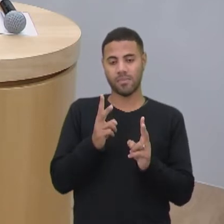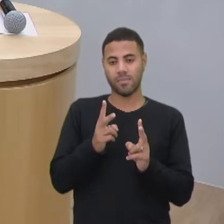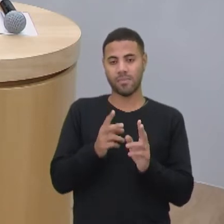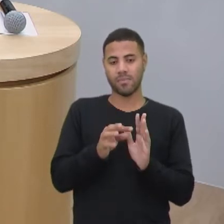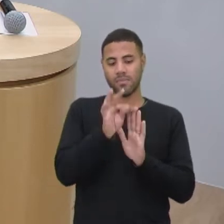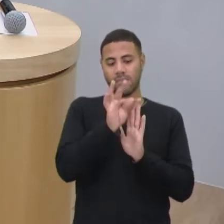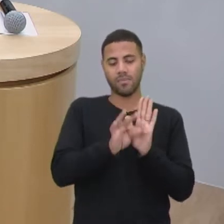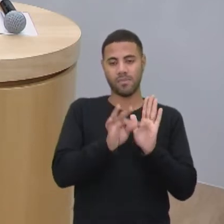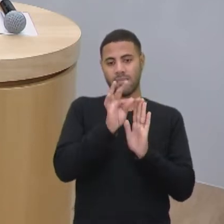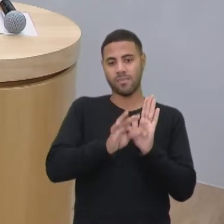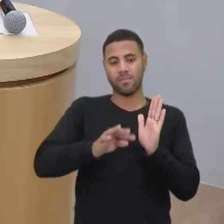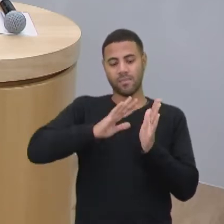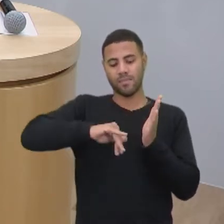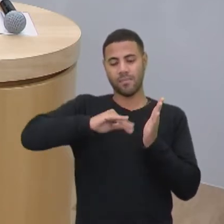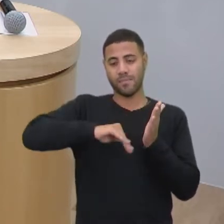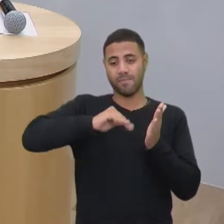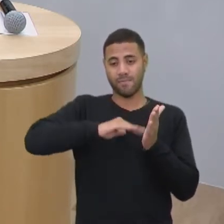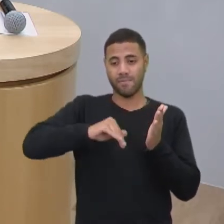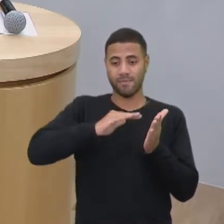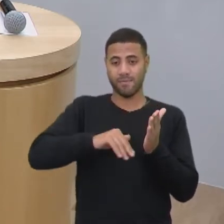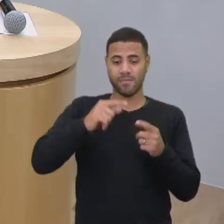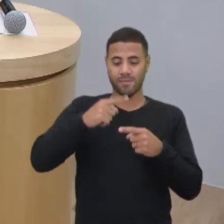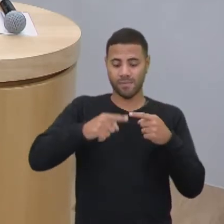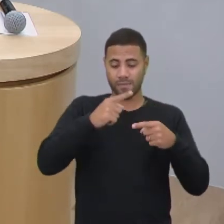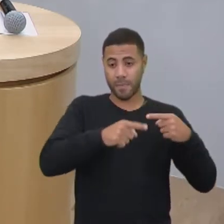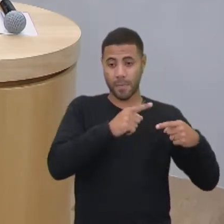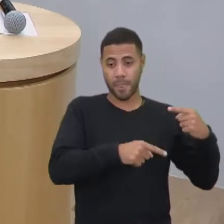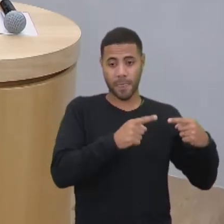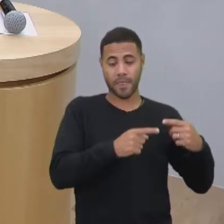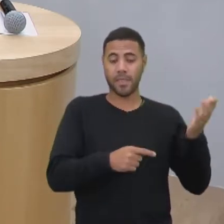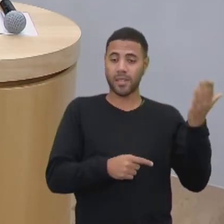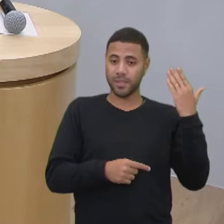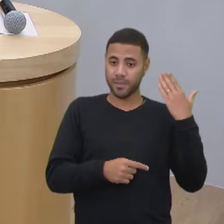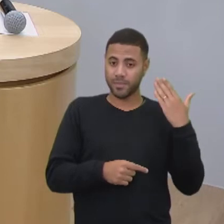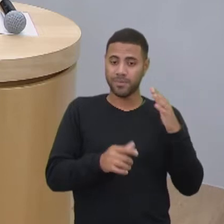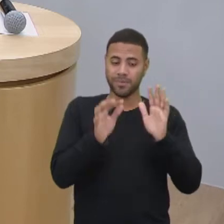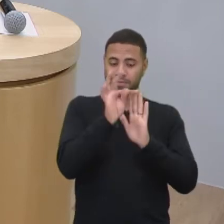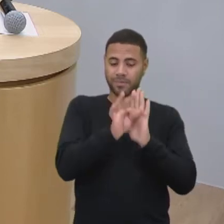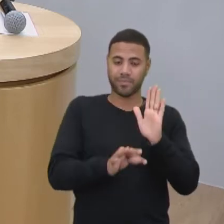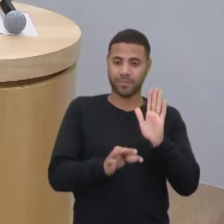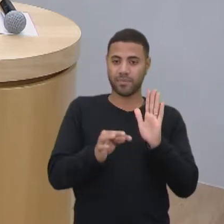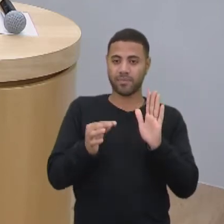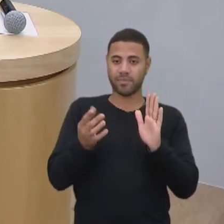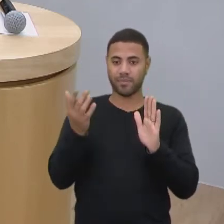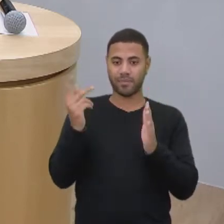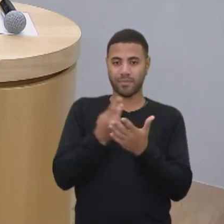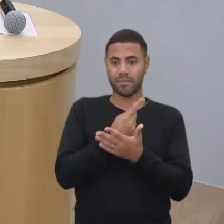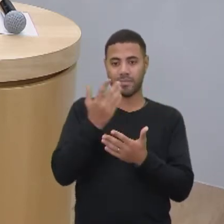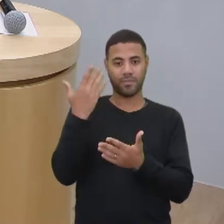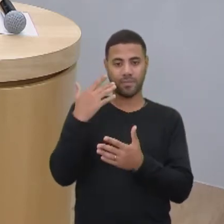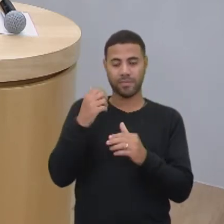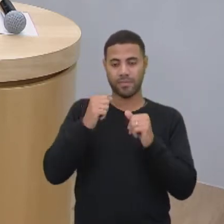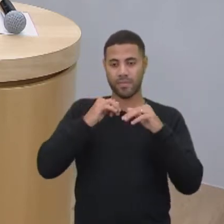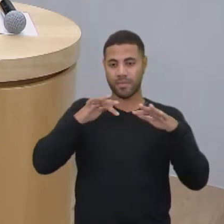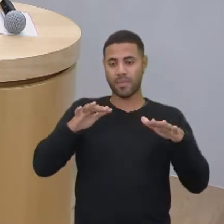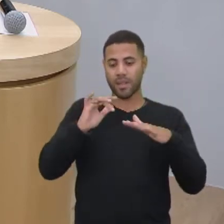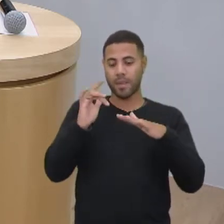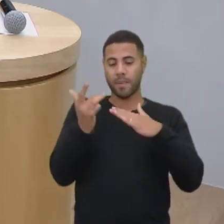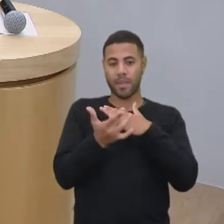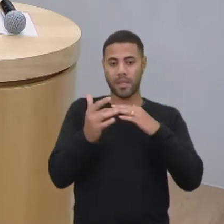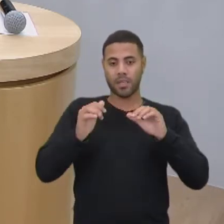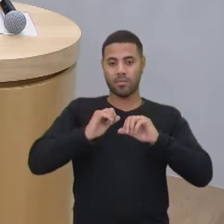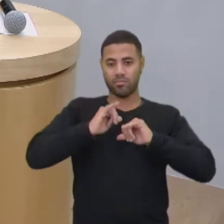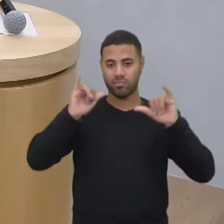Enem. Né? Só não tarjava. Se pode falar disso, não se pode falar daquilo, não se pode falar... Então, assim, era um boato que rolava na mídia, no geral,